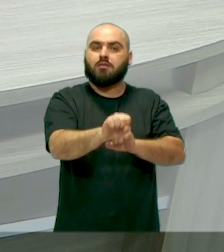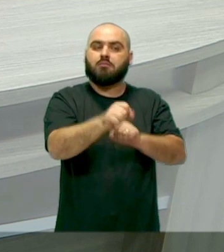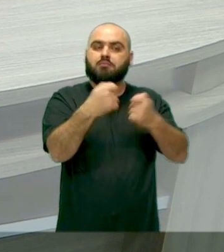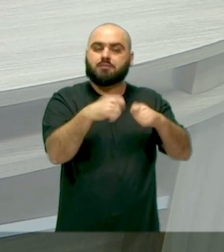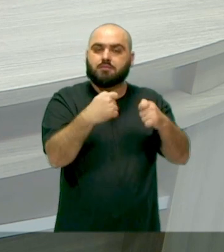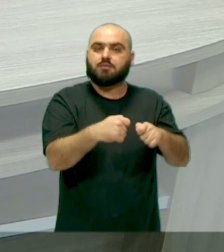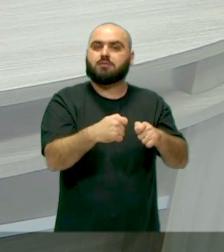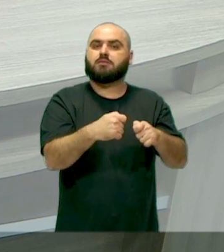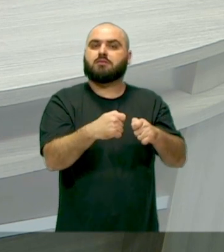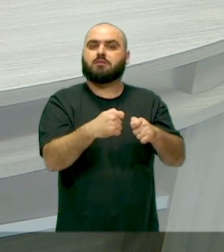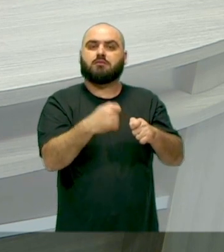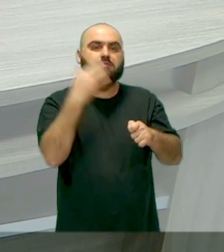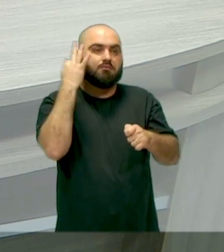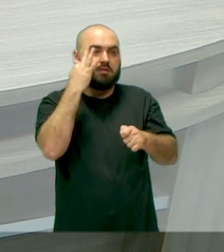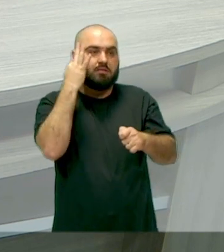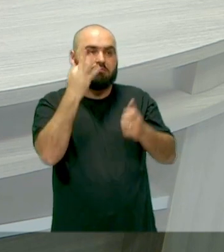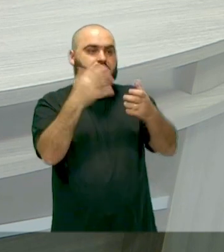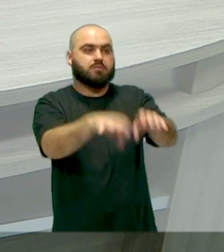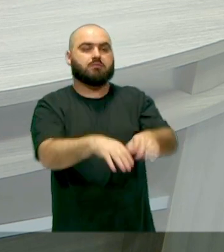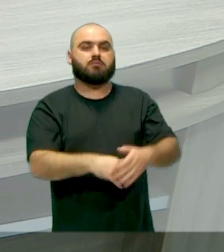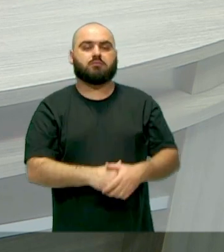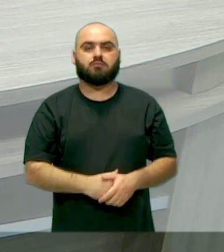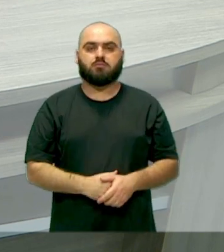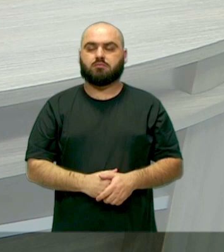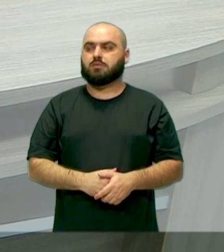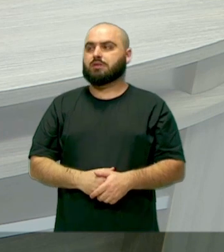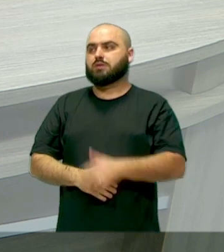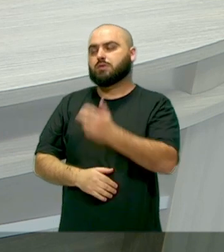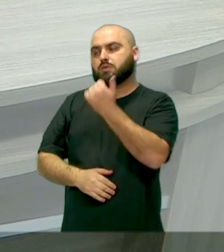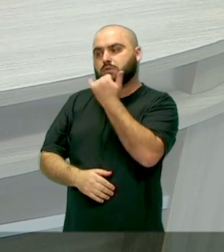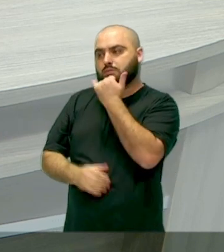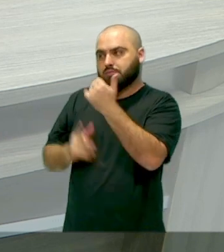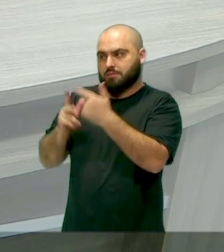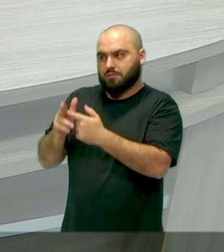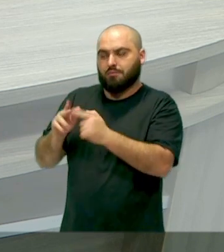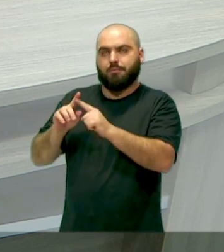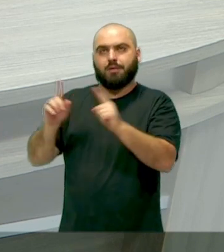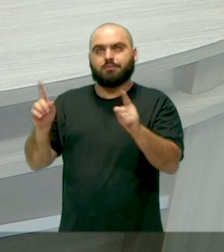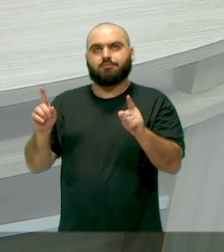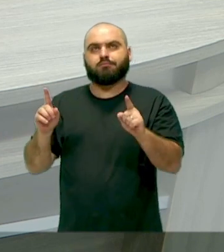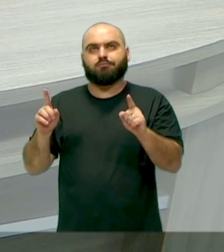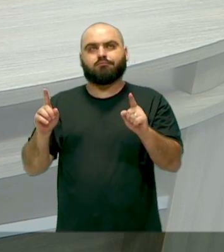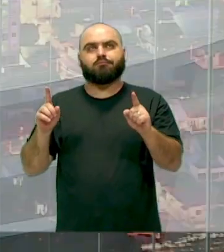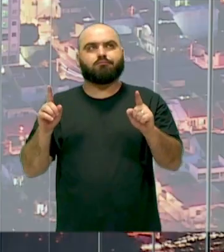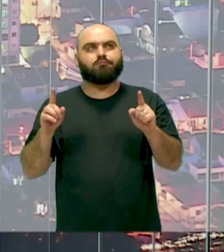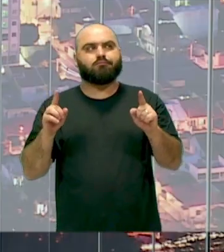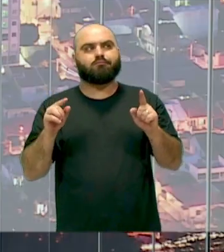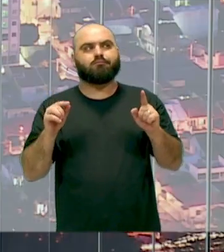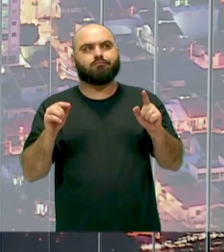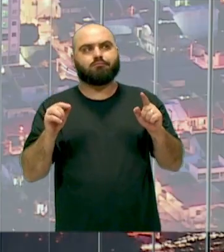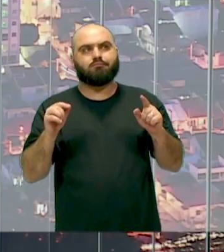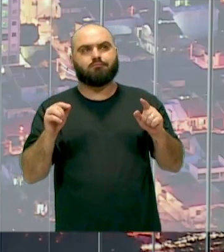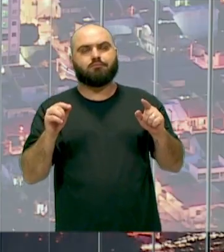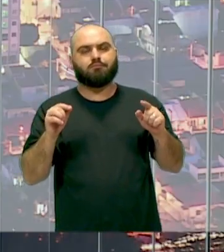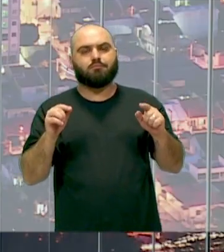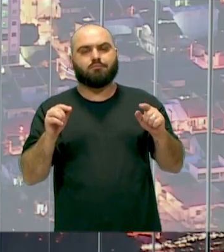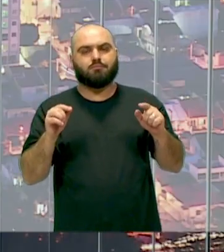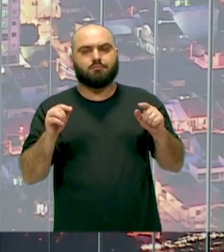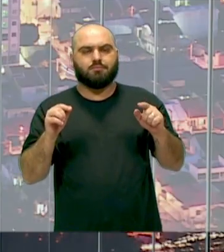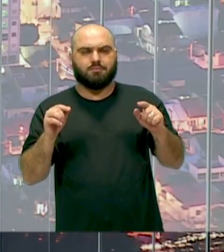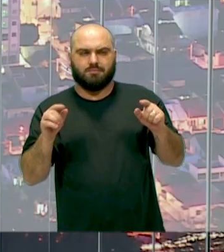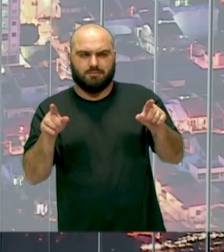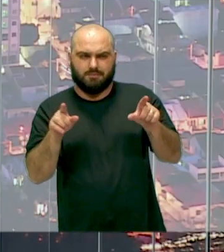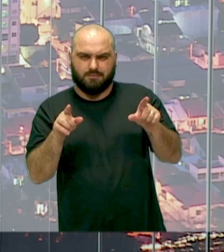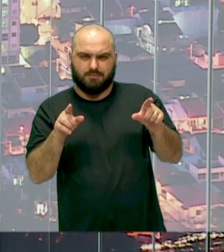necessárias. Isso não passa, desculpa lhe interromper, Conceição, mas isso não passa também por essa questão de